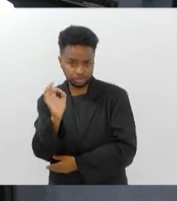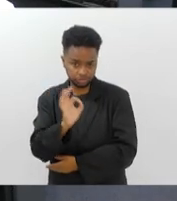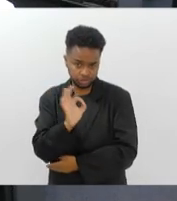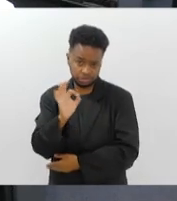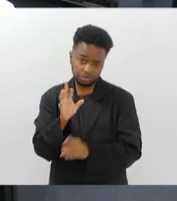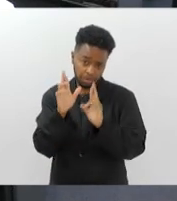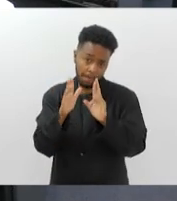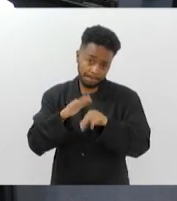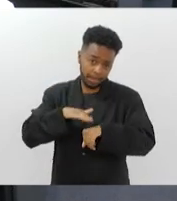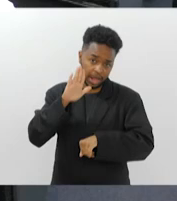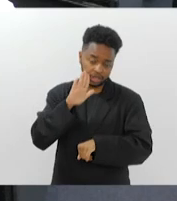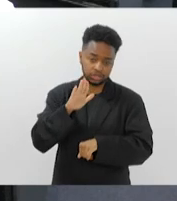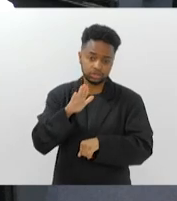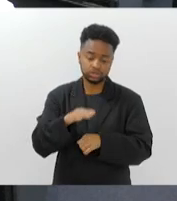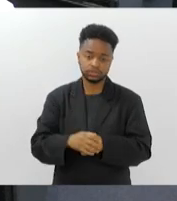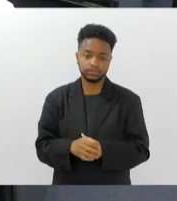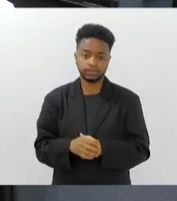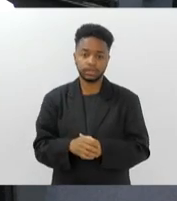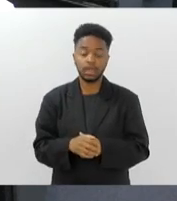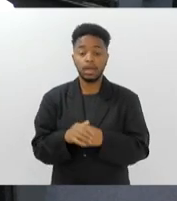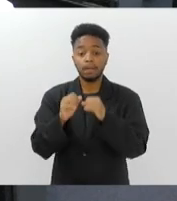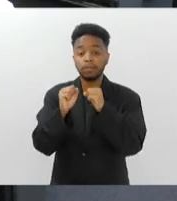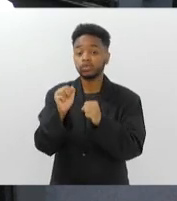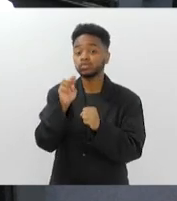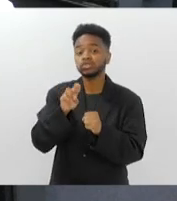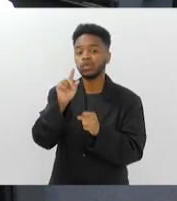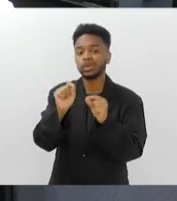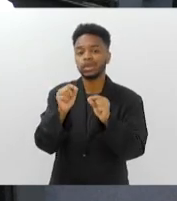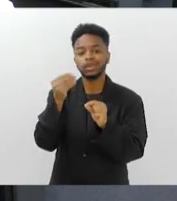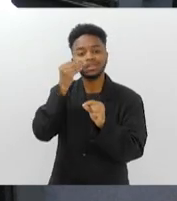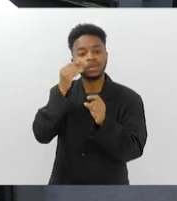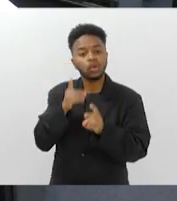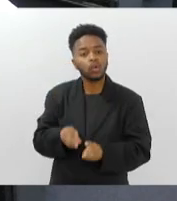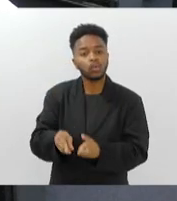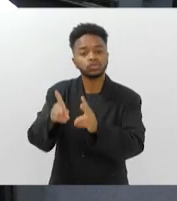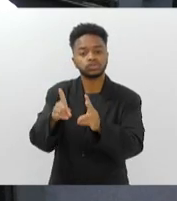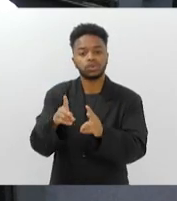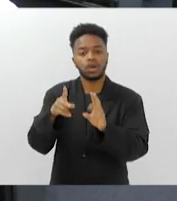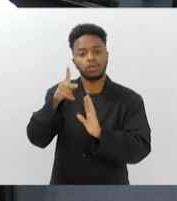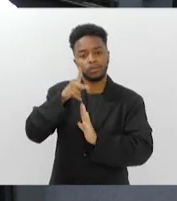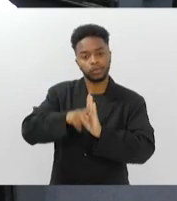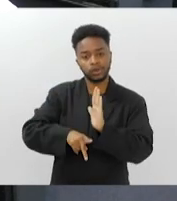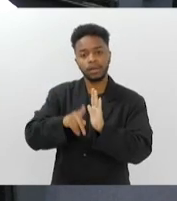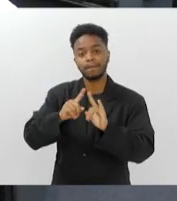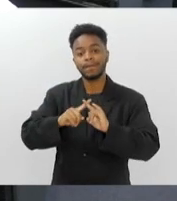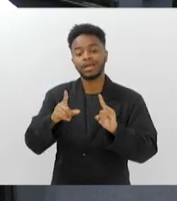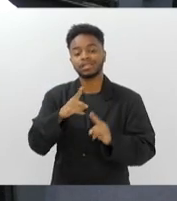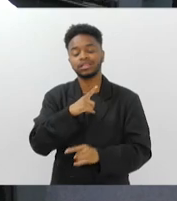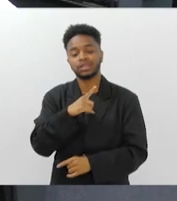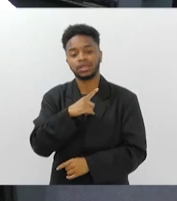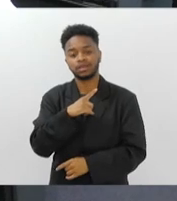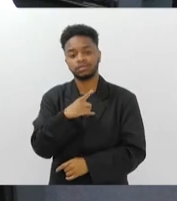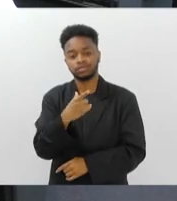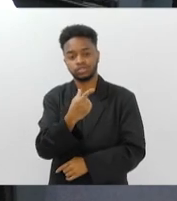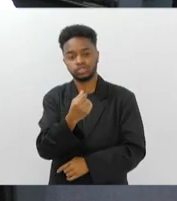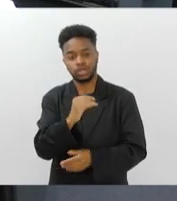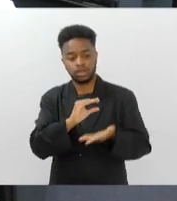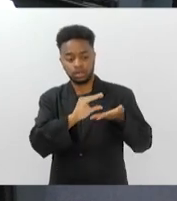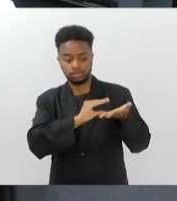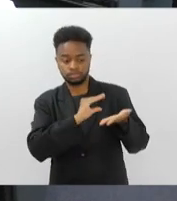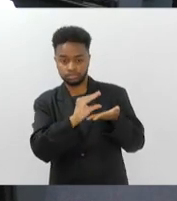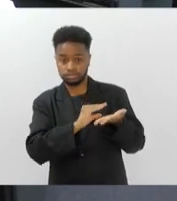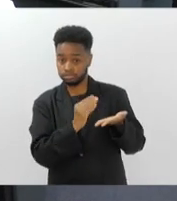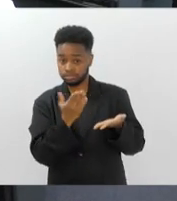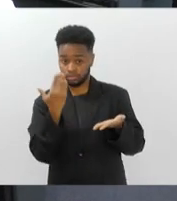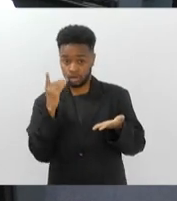espero que seja mais do que isso possa ser comprometido para dar continuidade a essas questões nós tínhamos uma fonte eh de recurso que foi